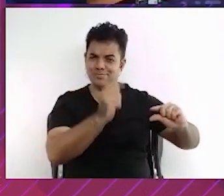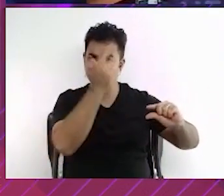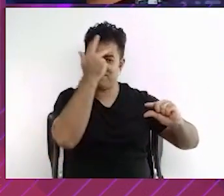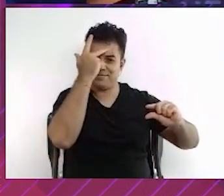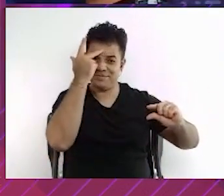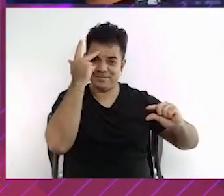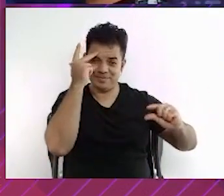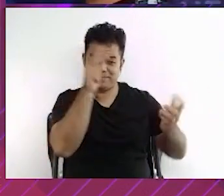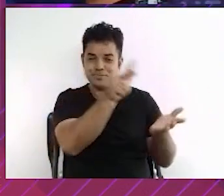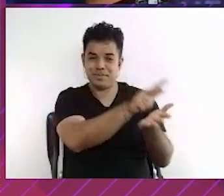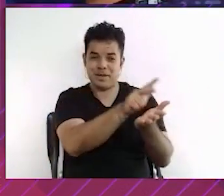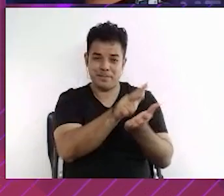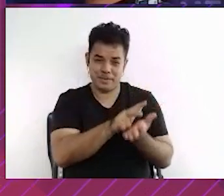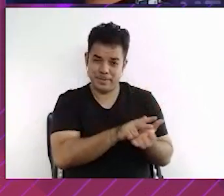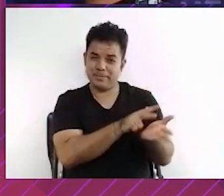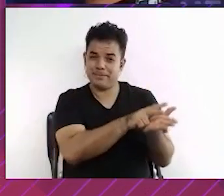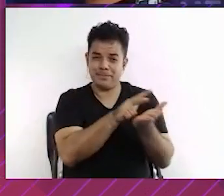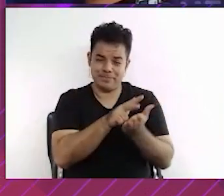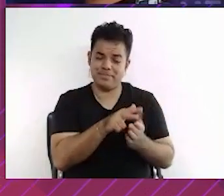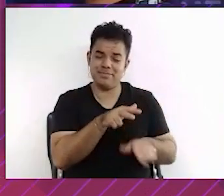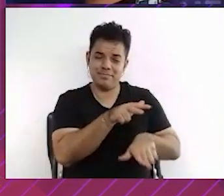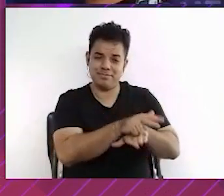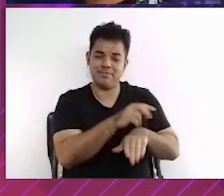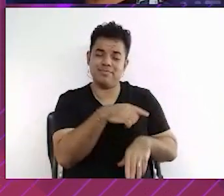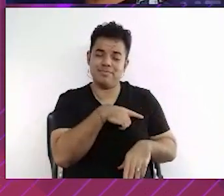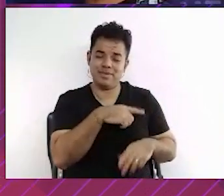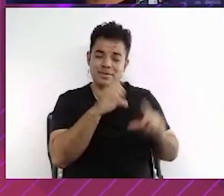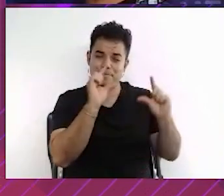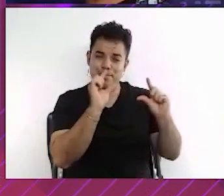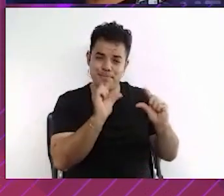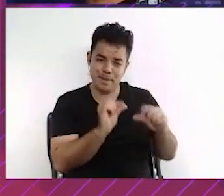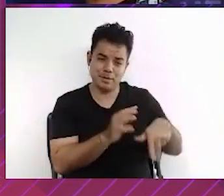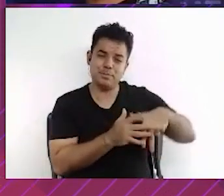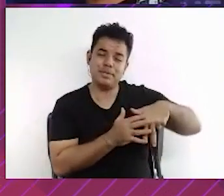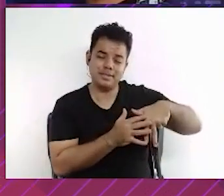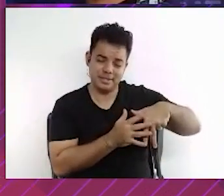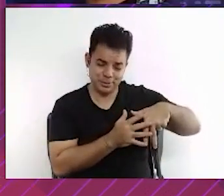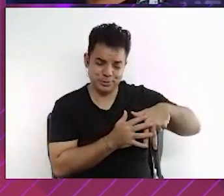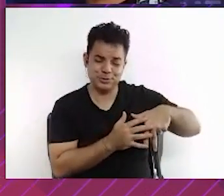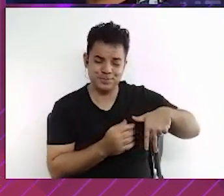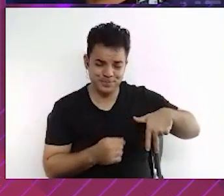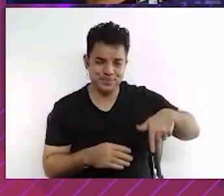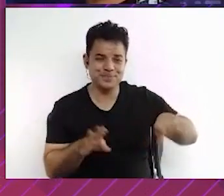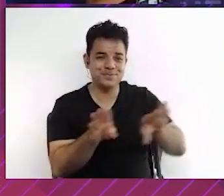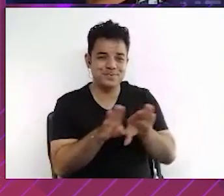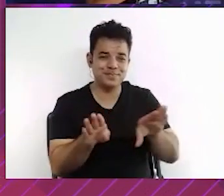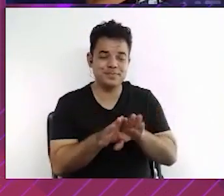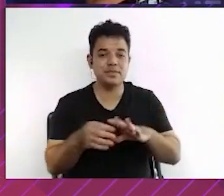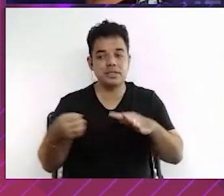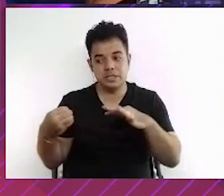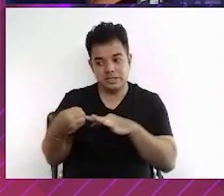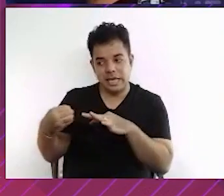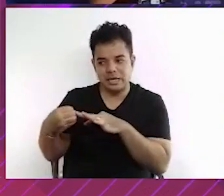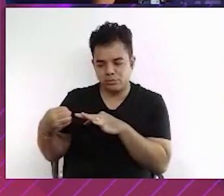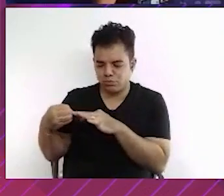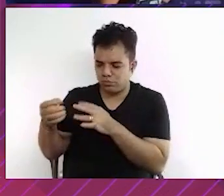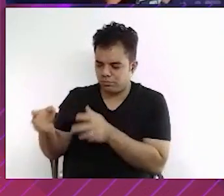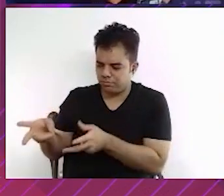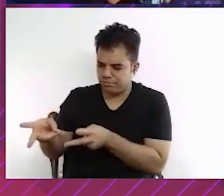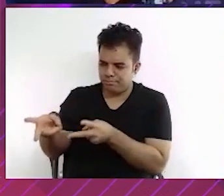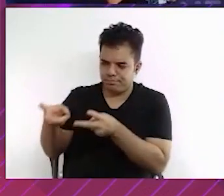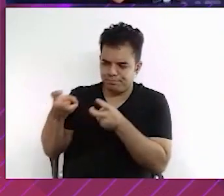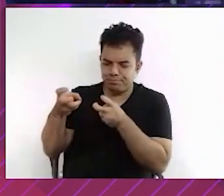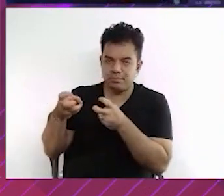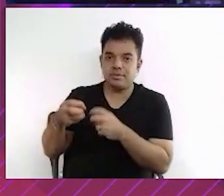gente viu nas séries temporais que a gente extraiu da base de dados do Mater Dei que o fluxo